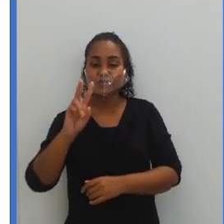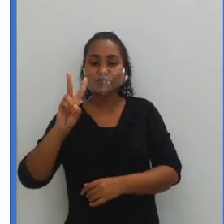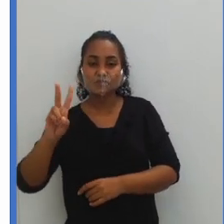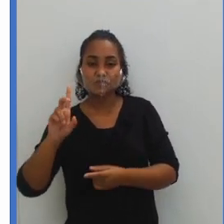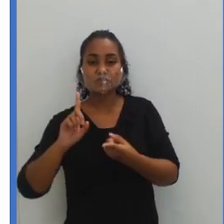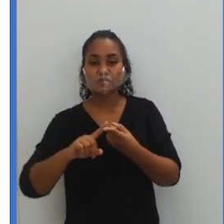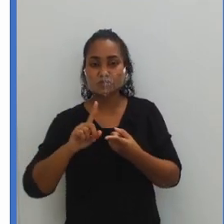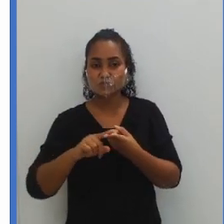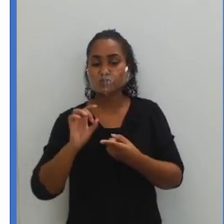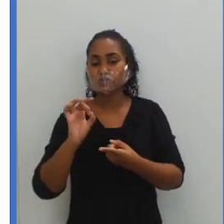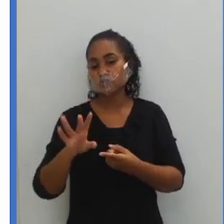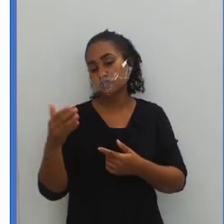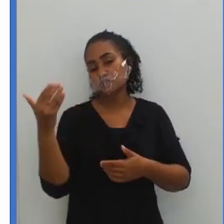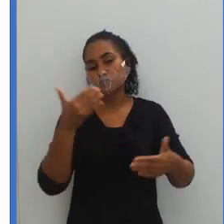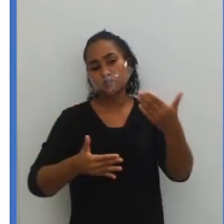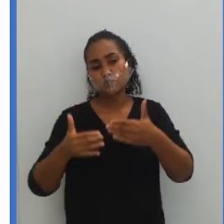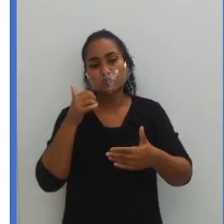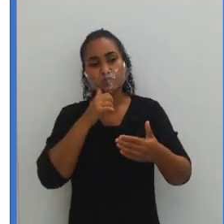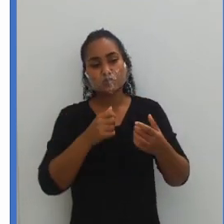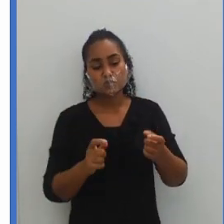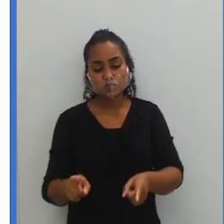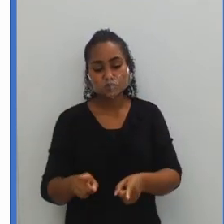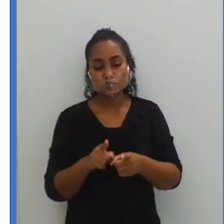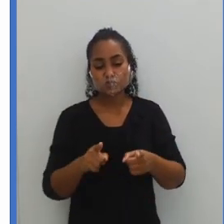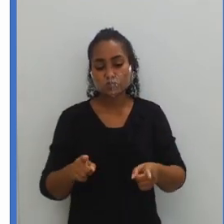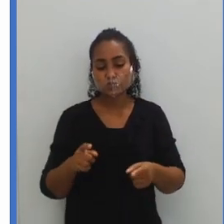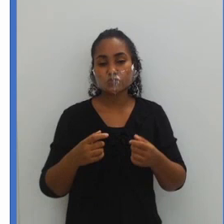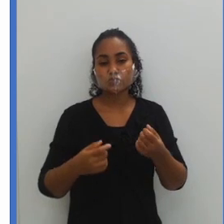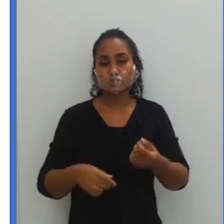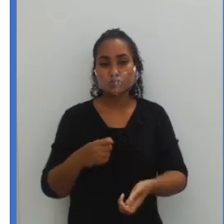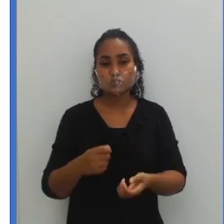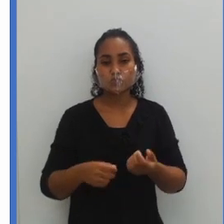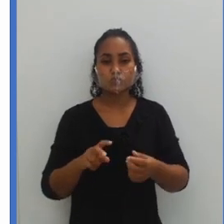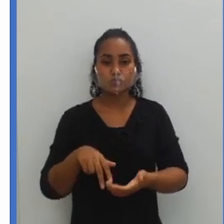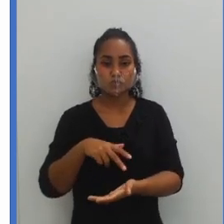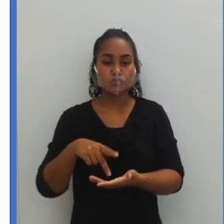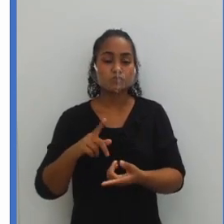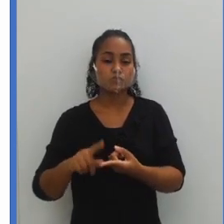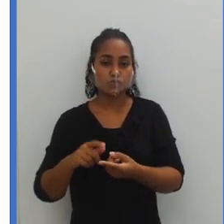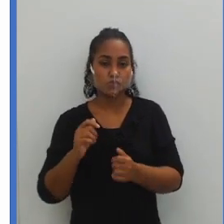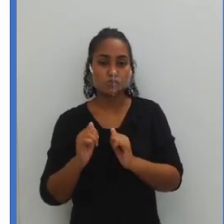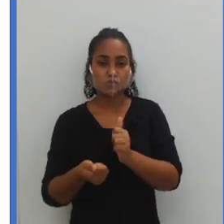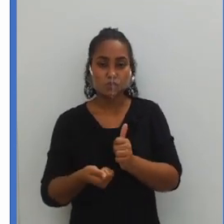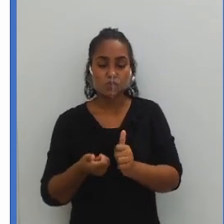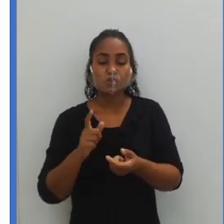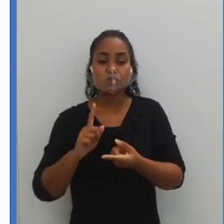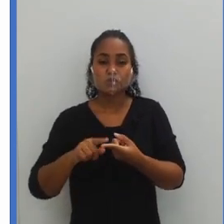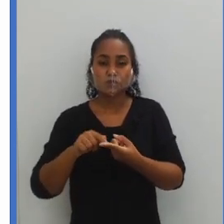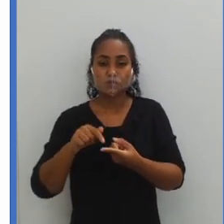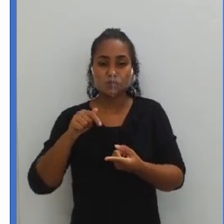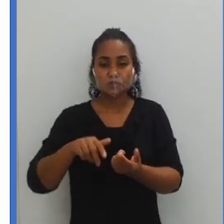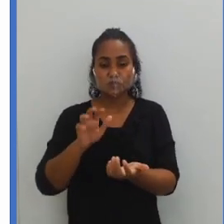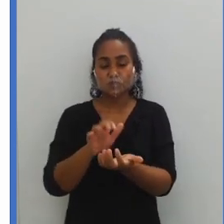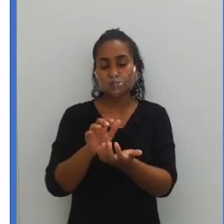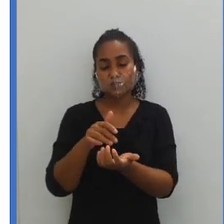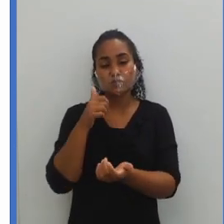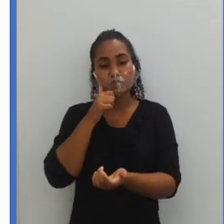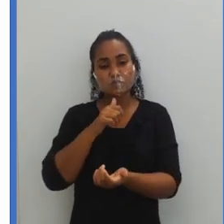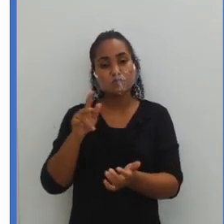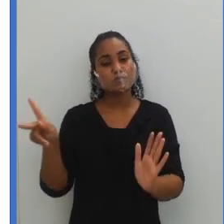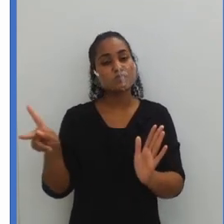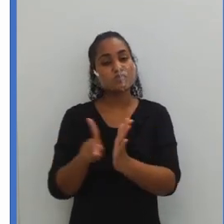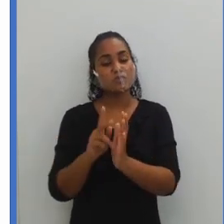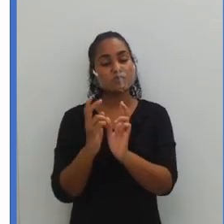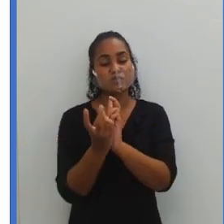também só mulheres participando, tocando e jogando a capoeira. Em Pernambuco também temos o movimento feminino